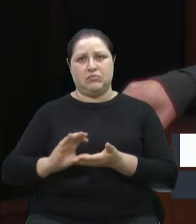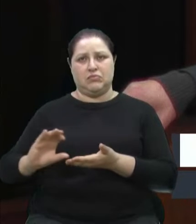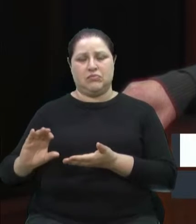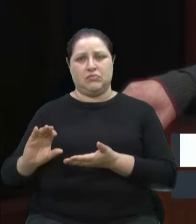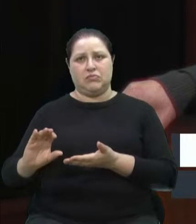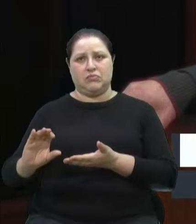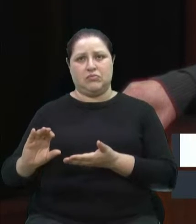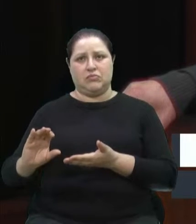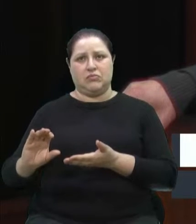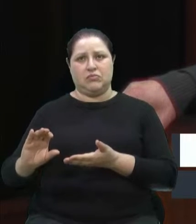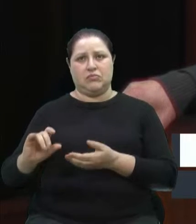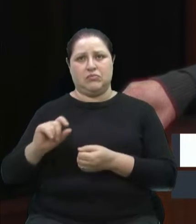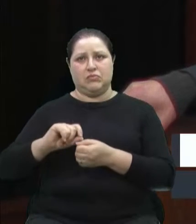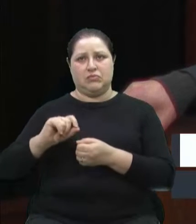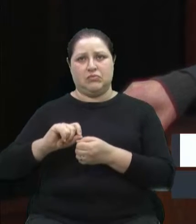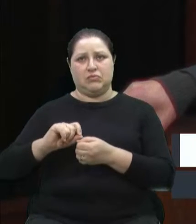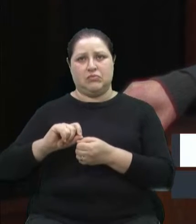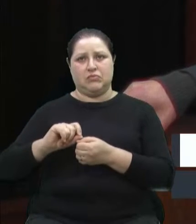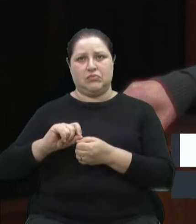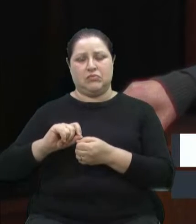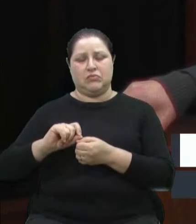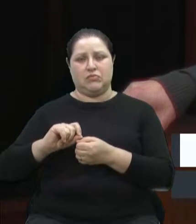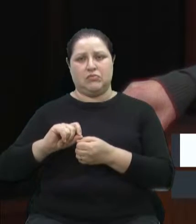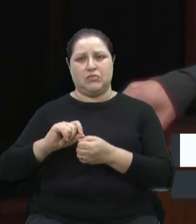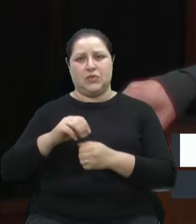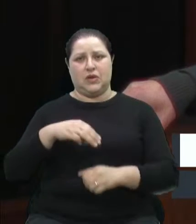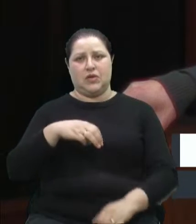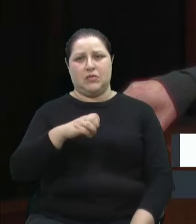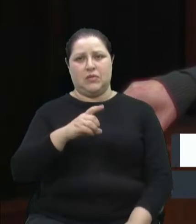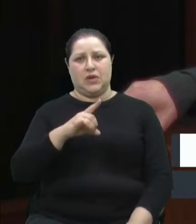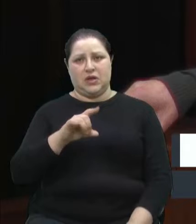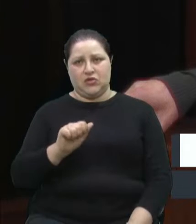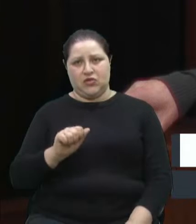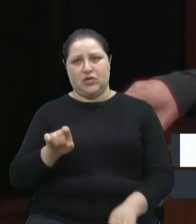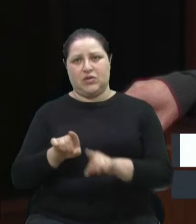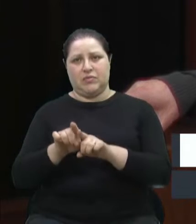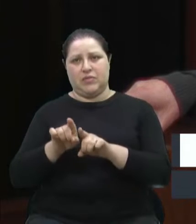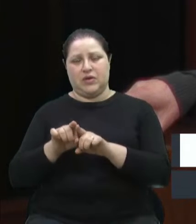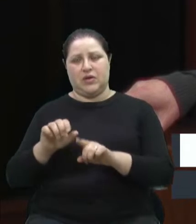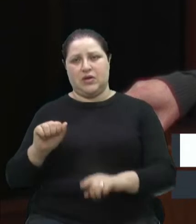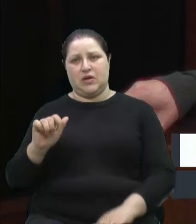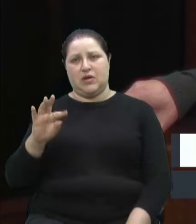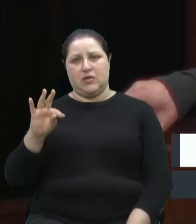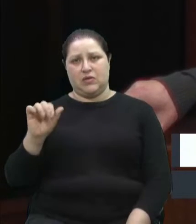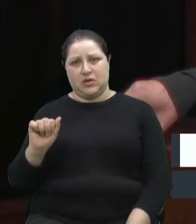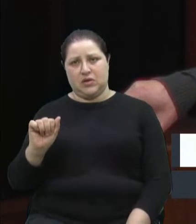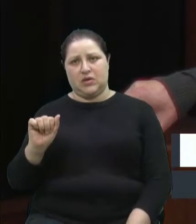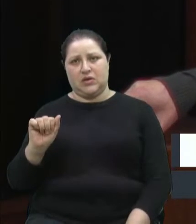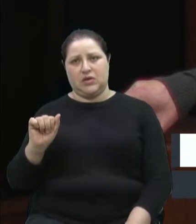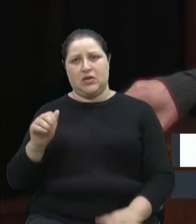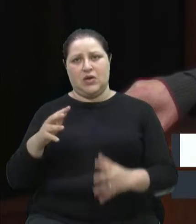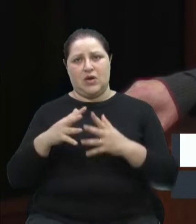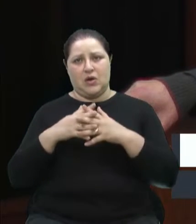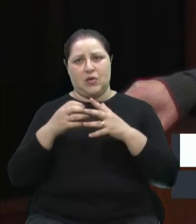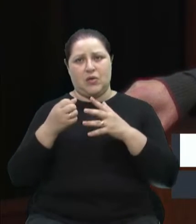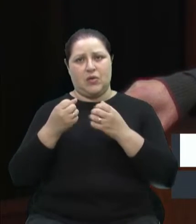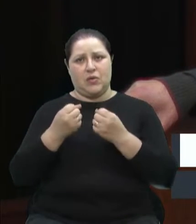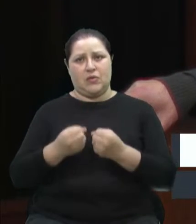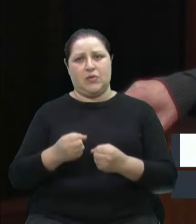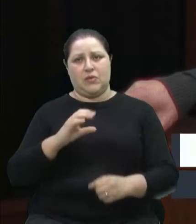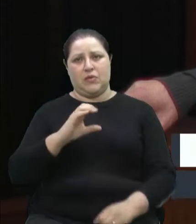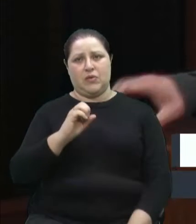repassadas a título de procedimentos de média e alta complexidade. Destaco a importância do Hospital Vivi Ramos para a região